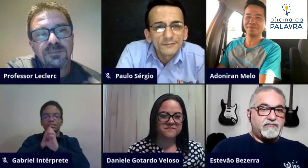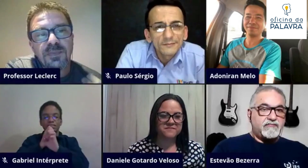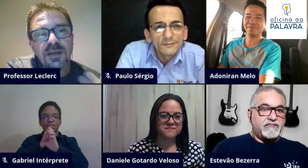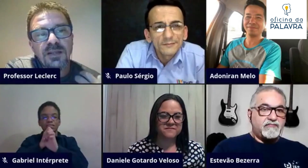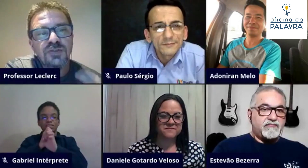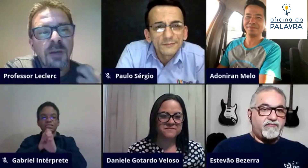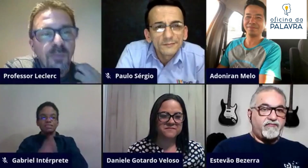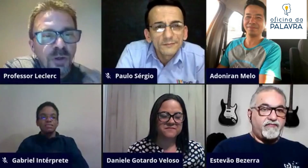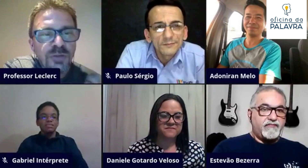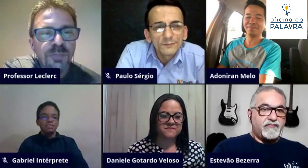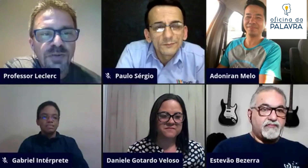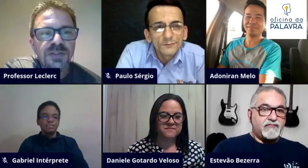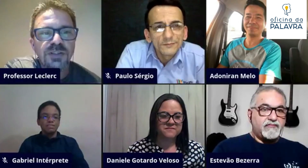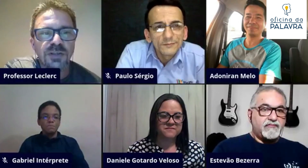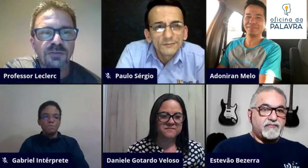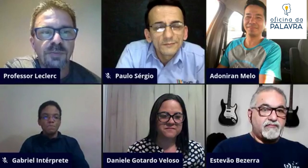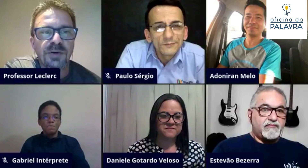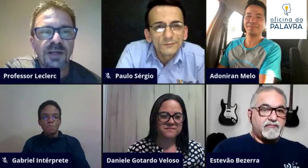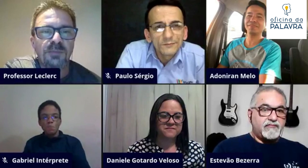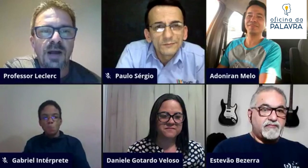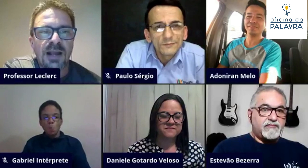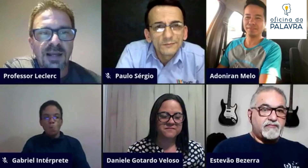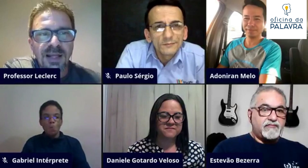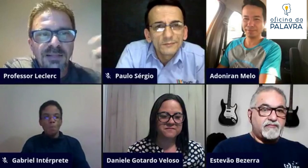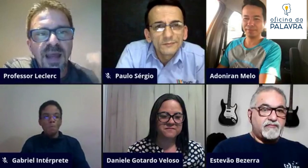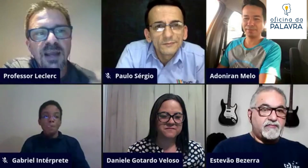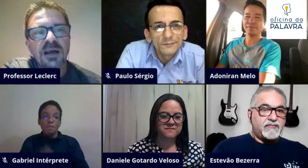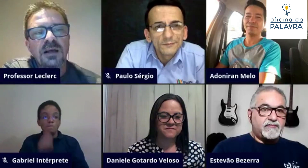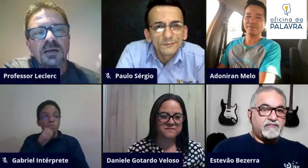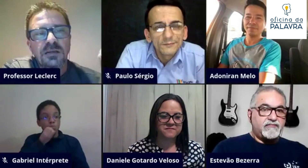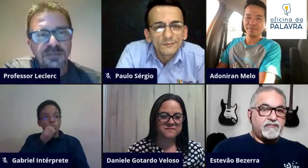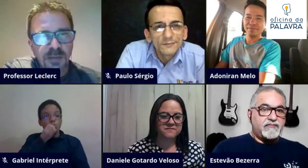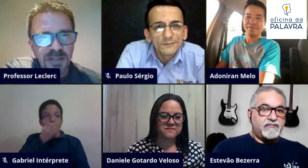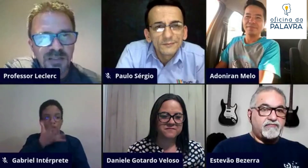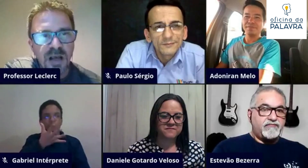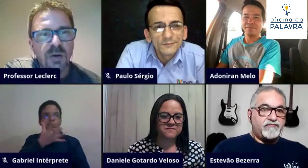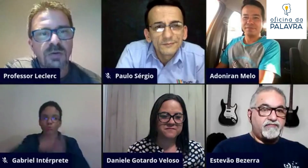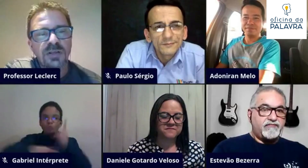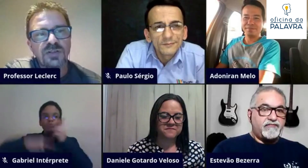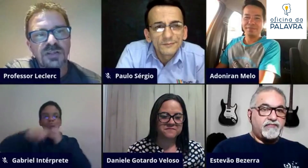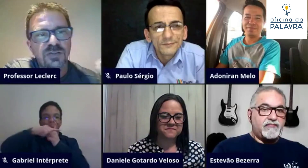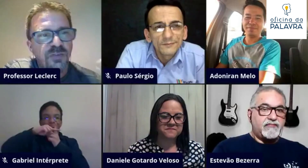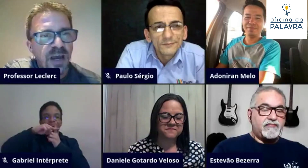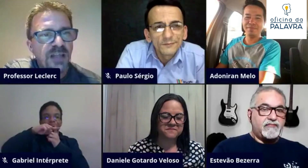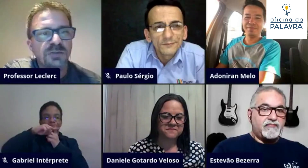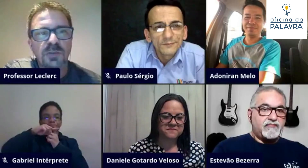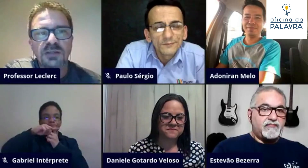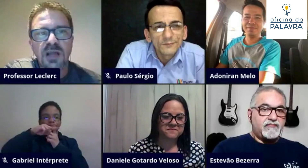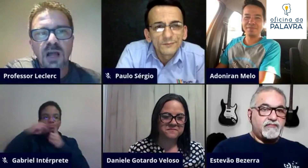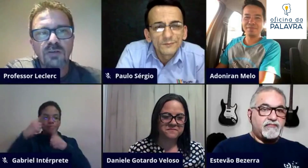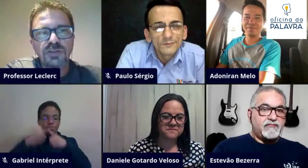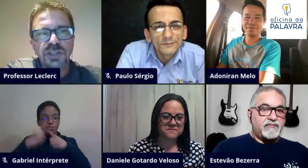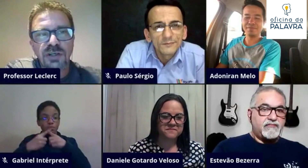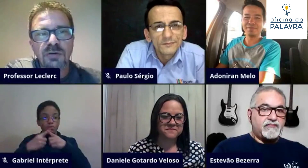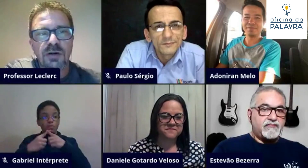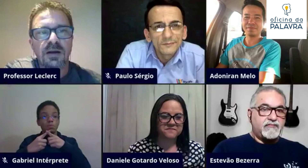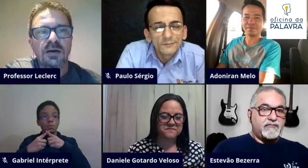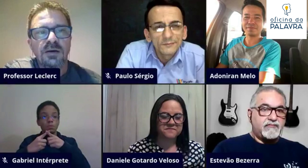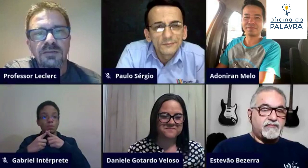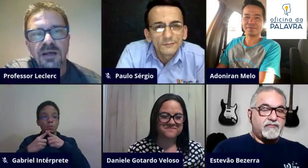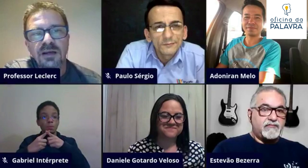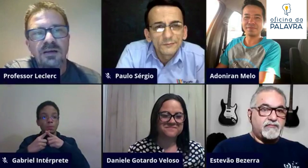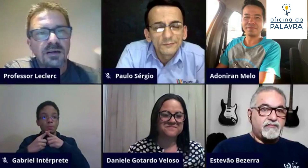e isso é muito positivo, porque aquela ideia da missão que só se faz numa terra